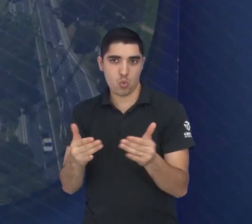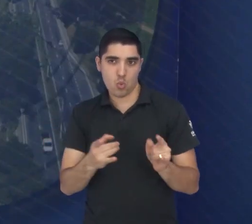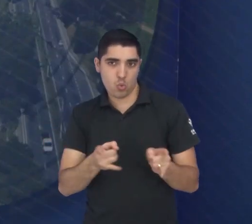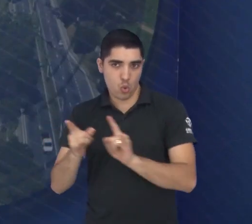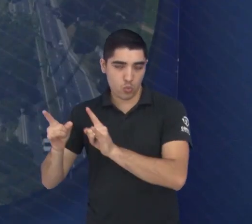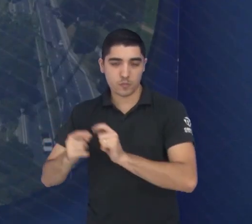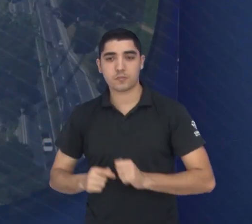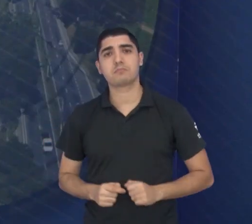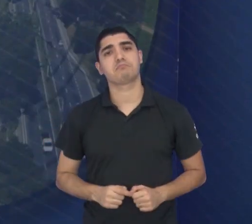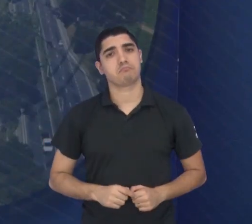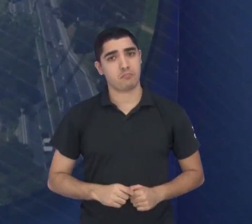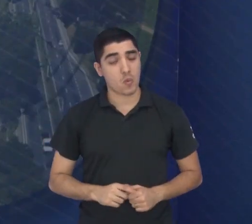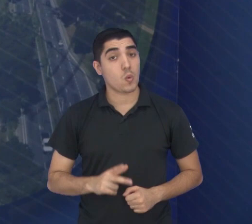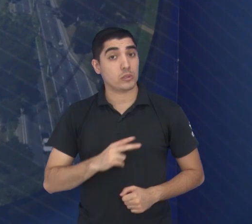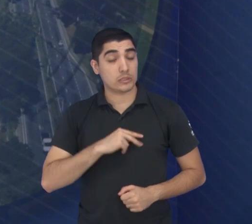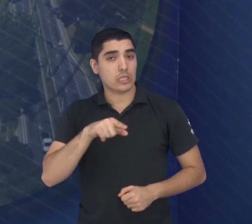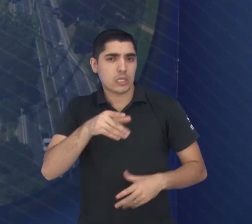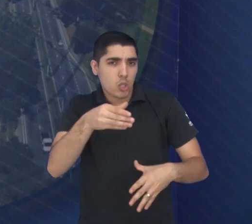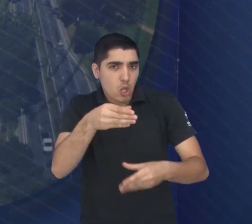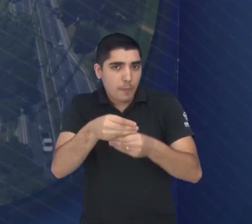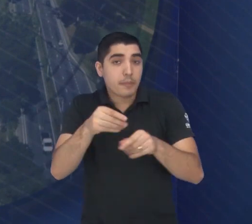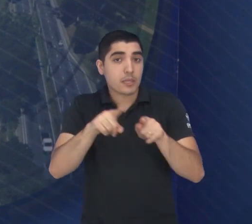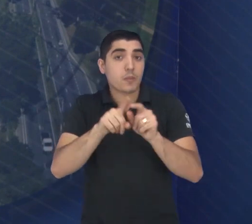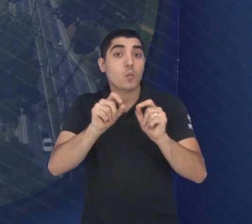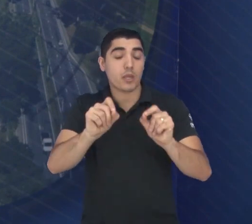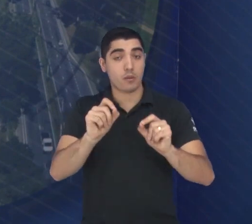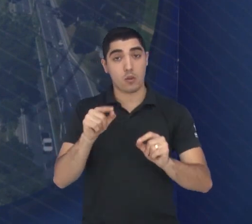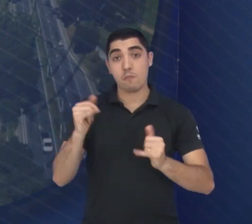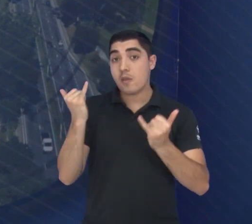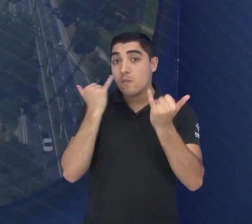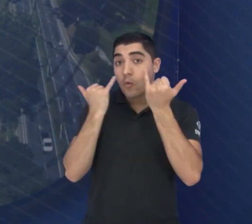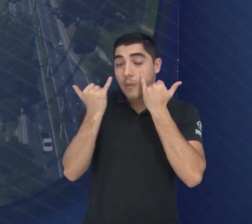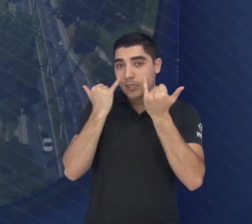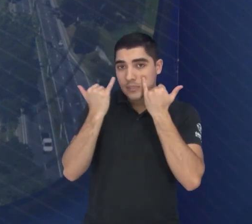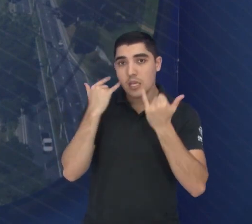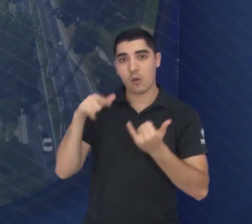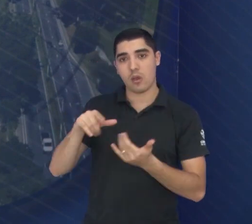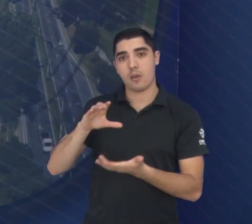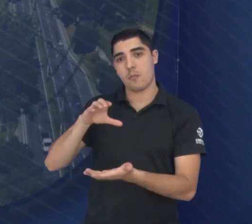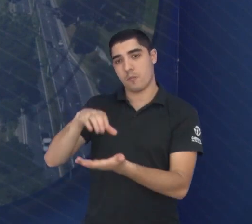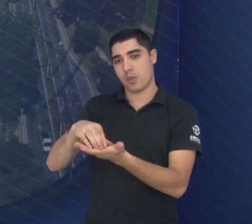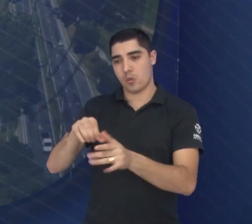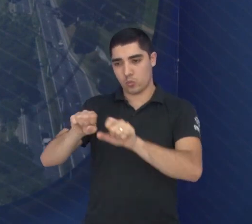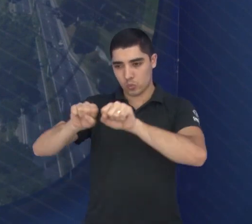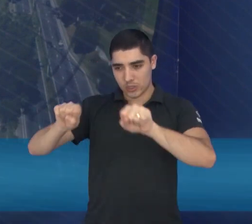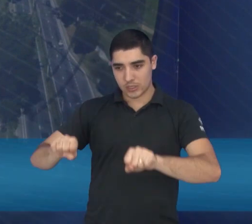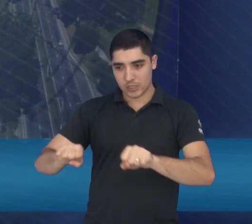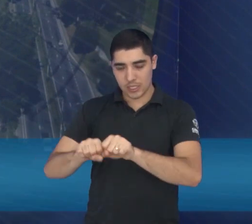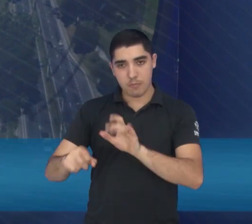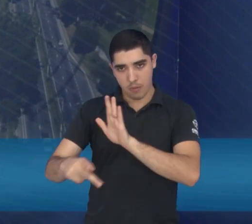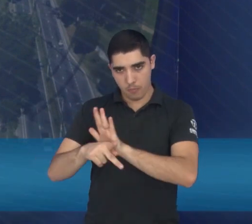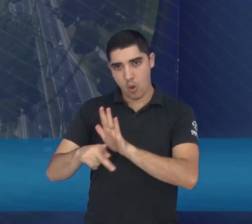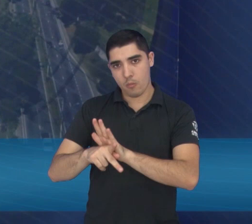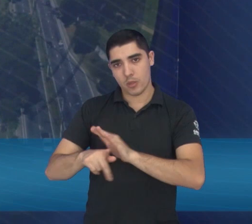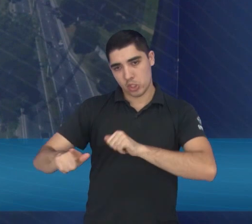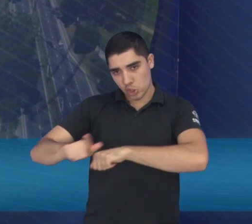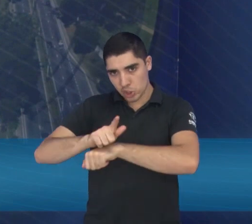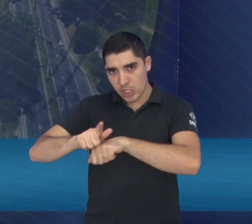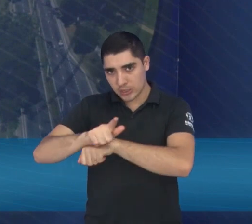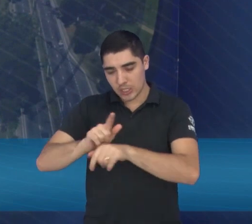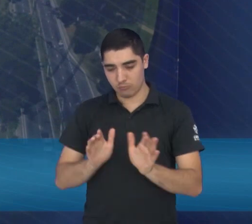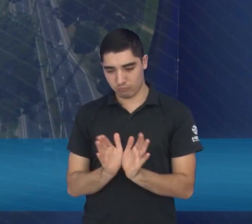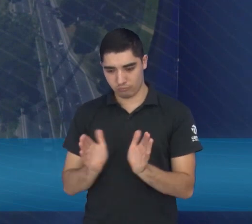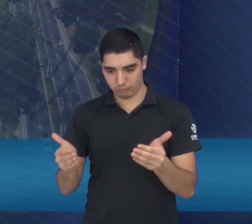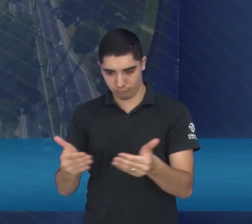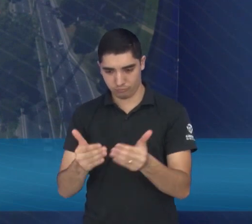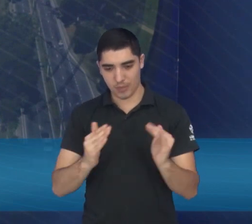Para complementar esse assunto, olha só, gente, um levantamento realizado por uma plataforma de gestão de condomínio apontou